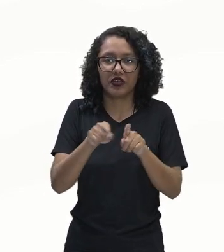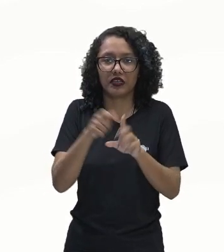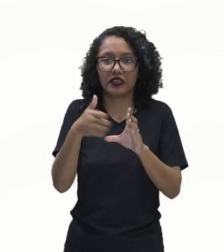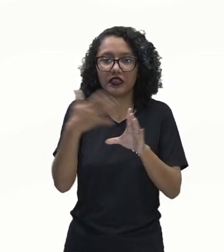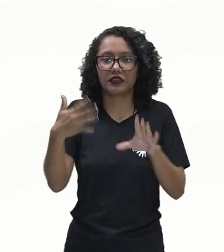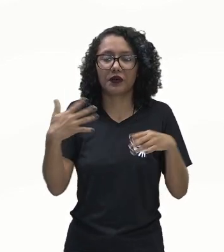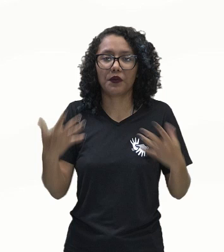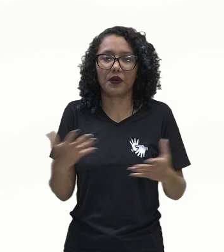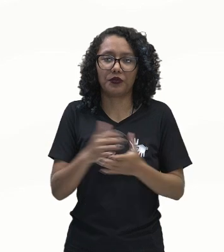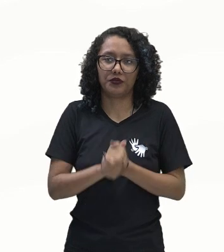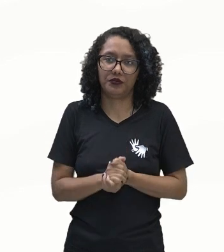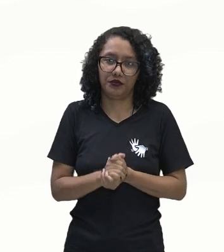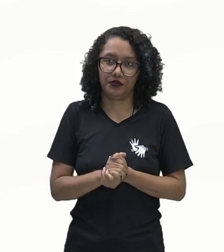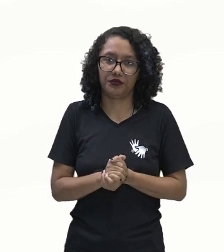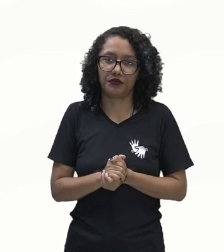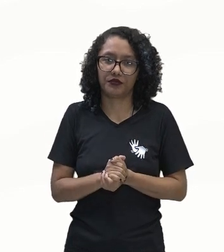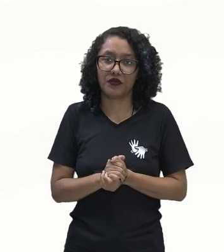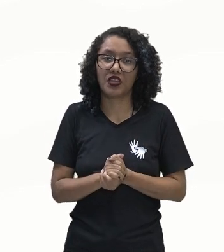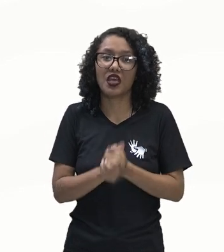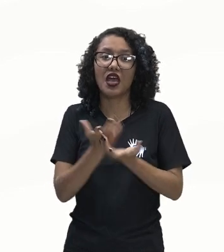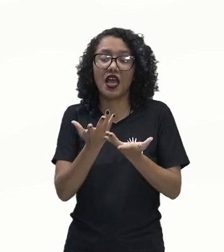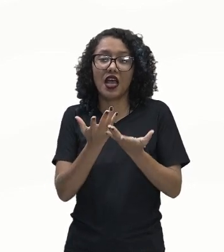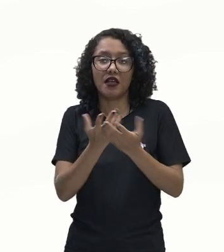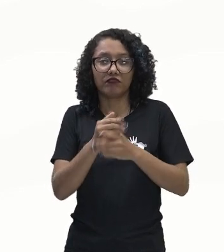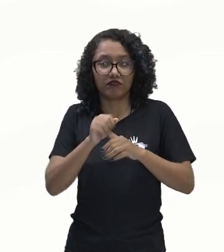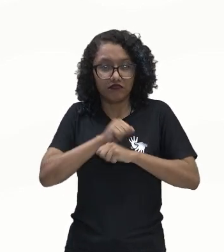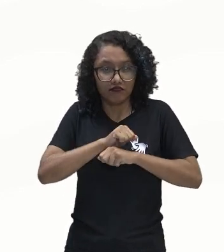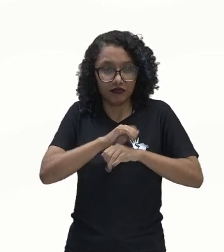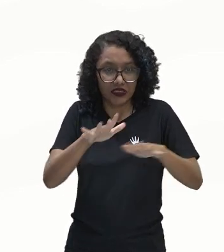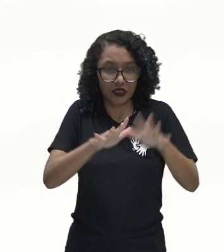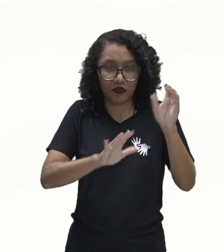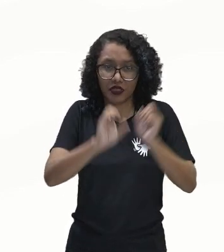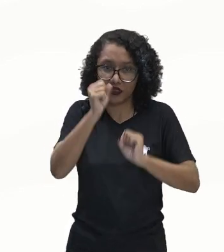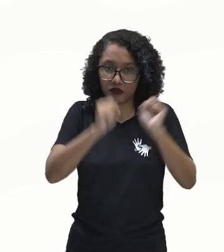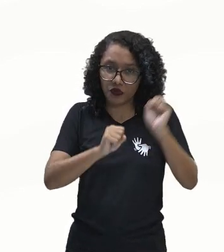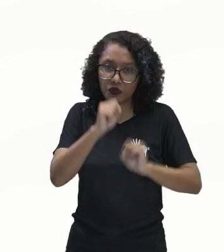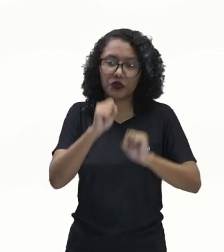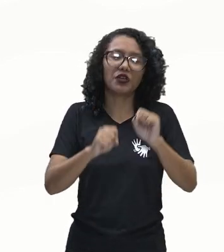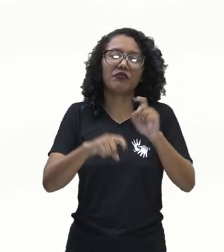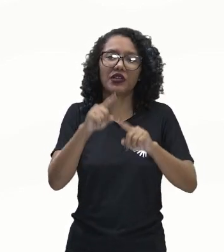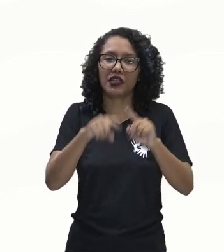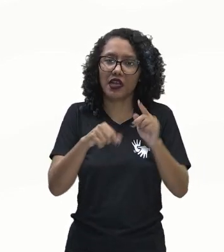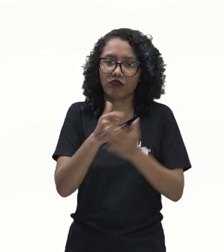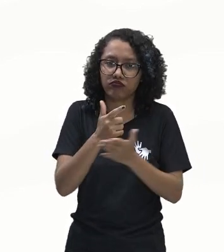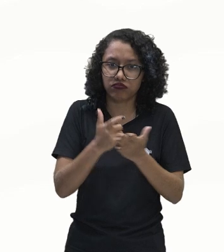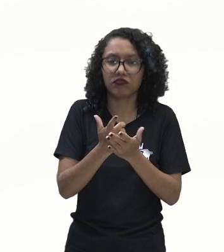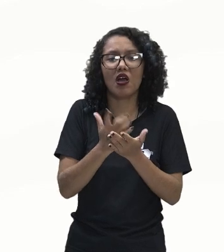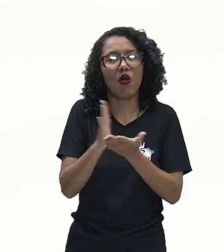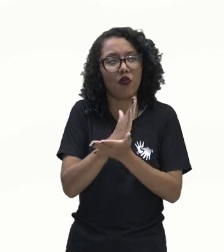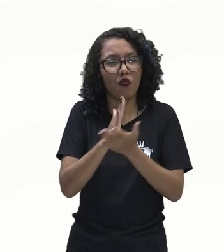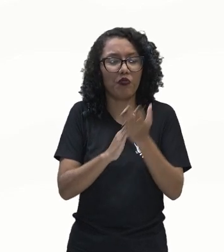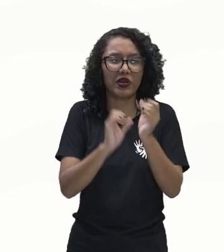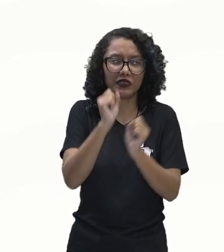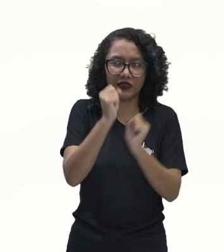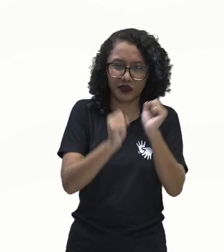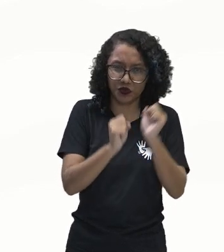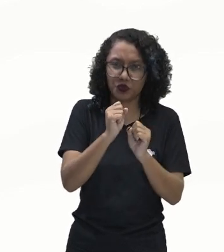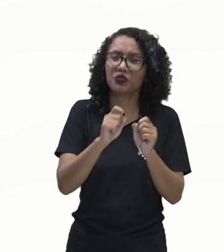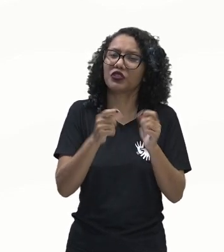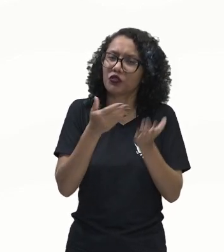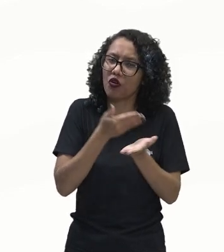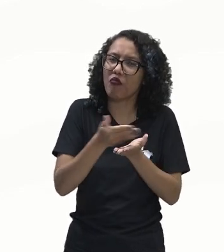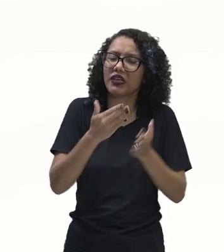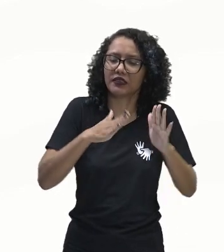expansão das indústrias de bens de consumo. Haverá o crescimento de pequenas indústrias dentro do